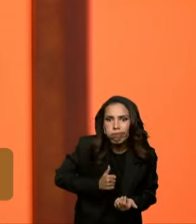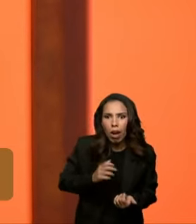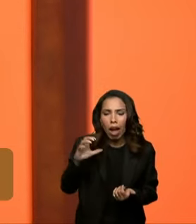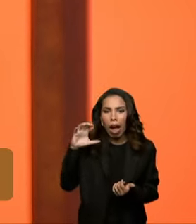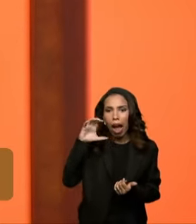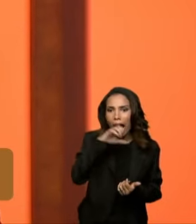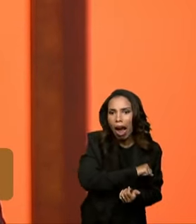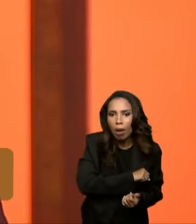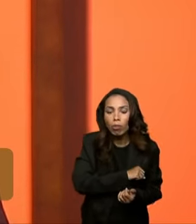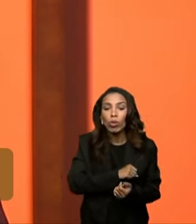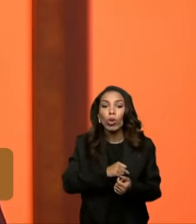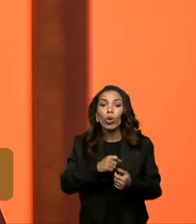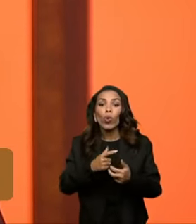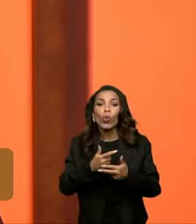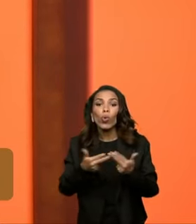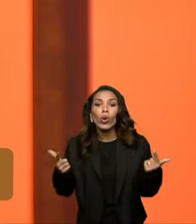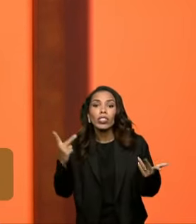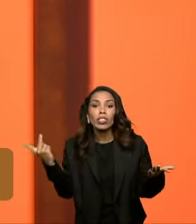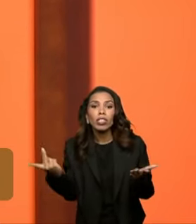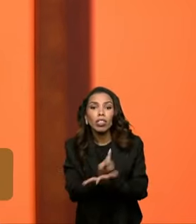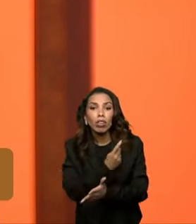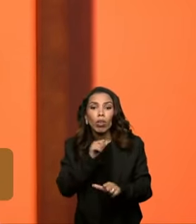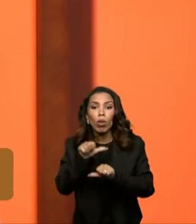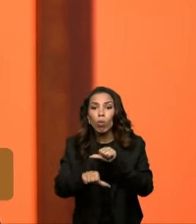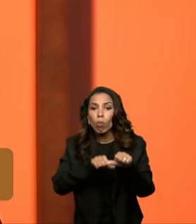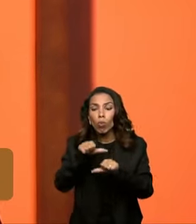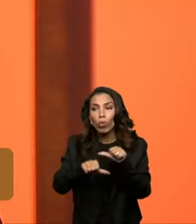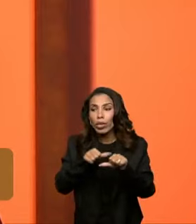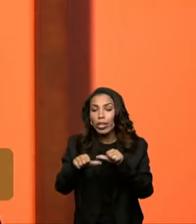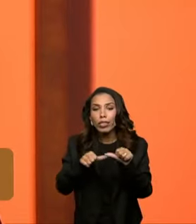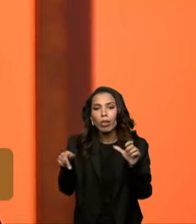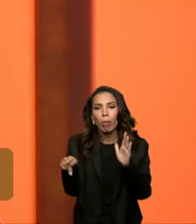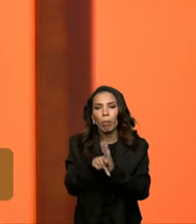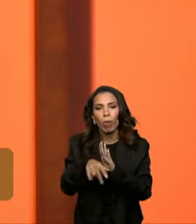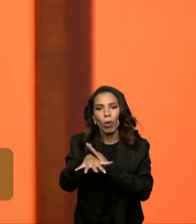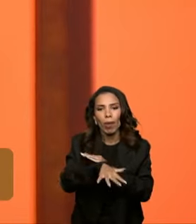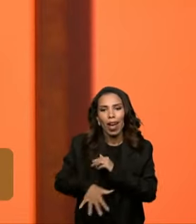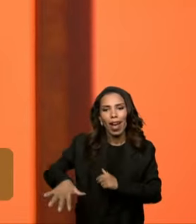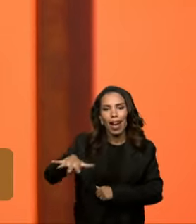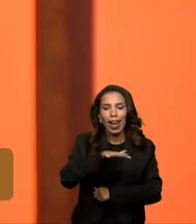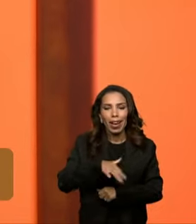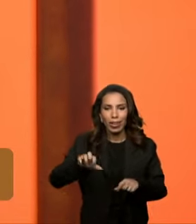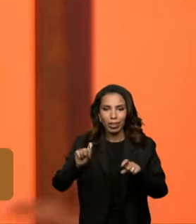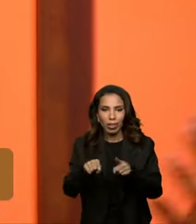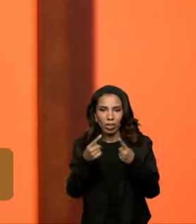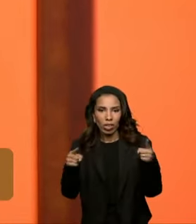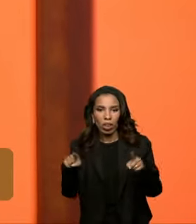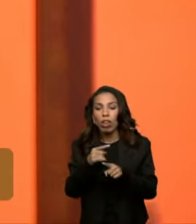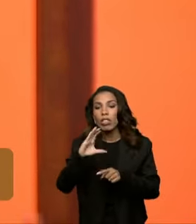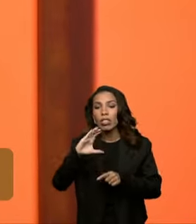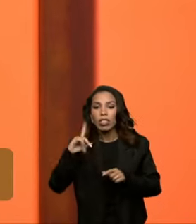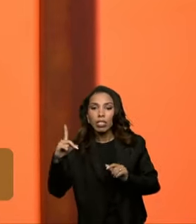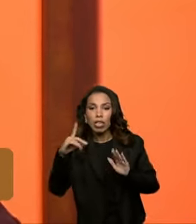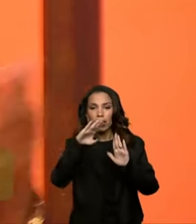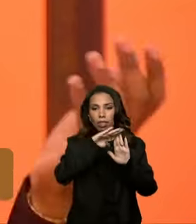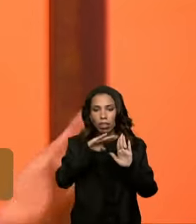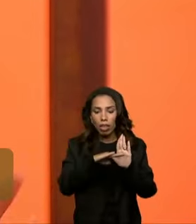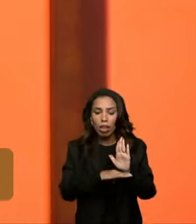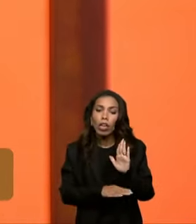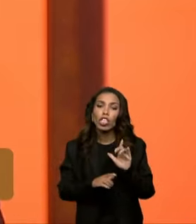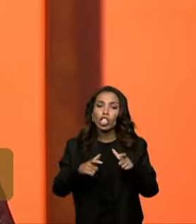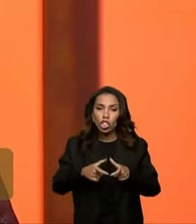E uma das coisas que aconteceu foi justamente a mudança em todo o negócio da música. Né? Antigamente, a gente fazia um CD e você saía com aquele